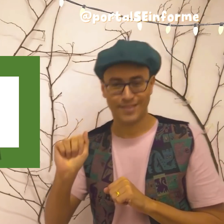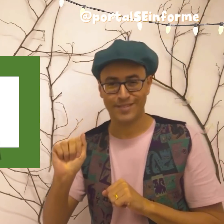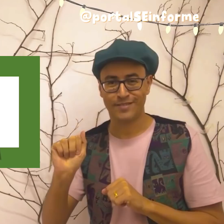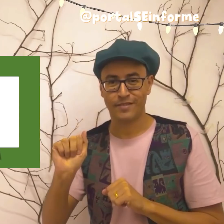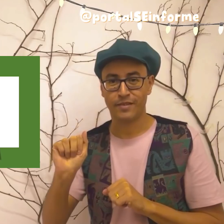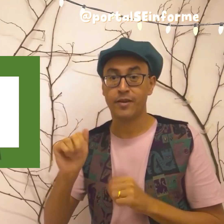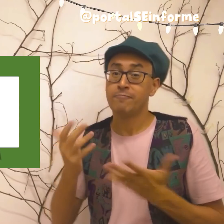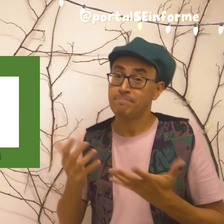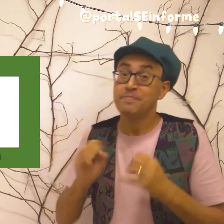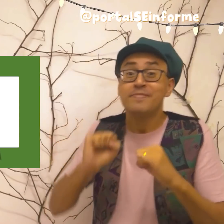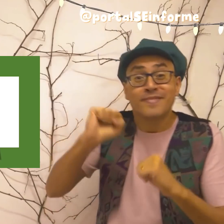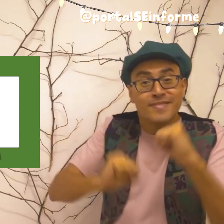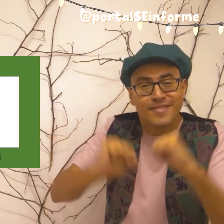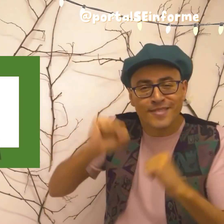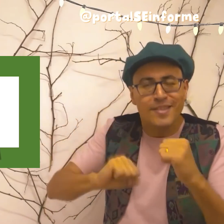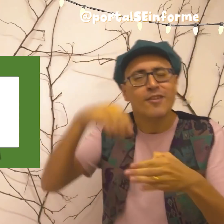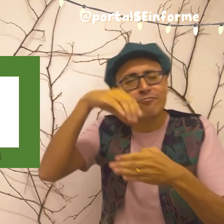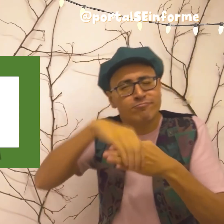Chaveta.